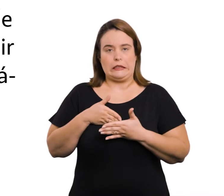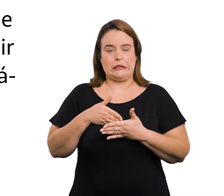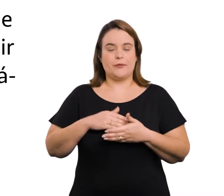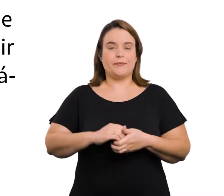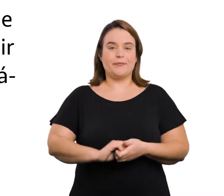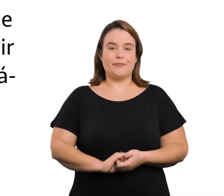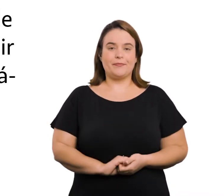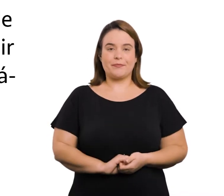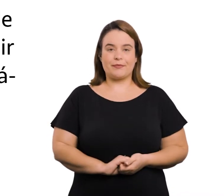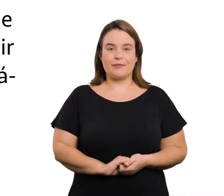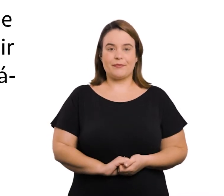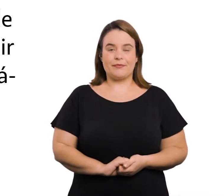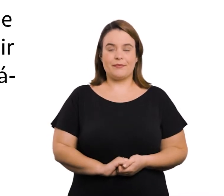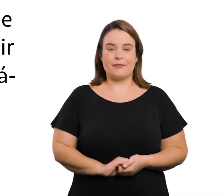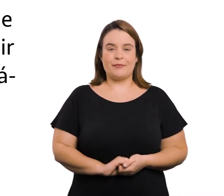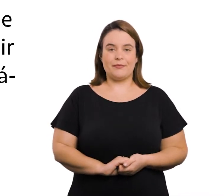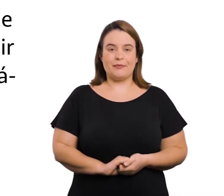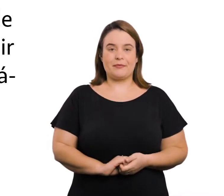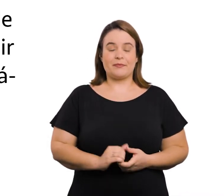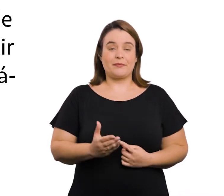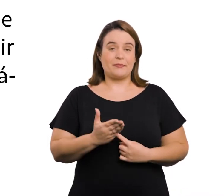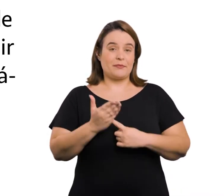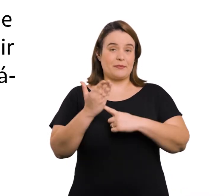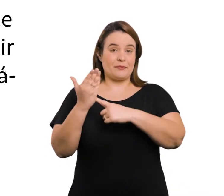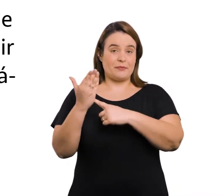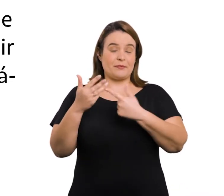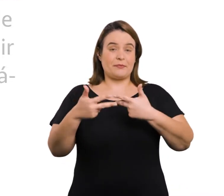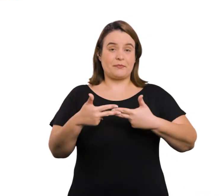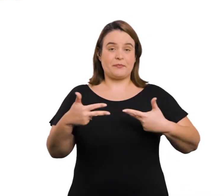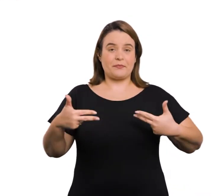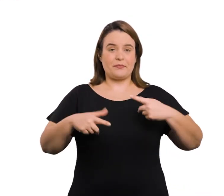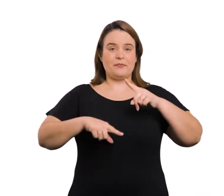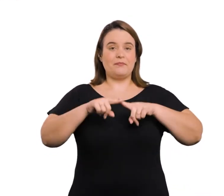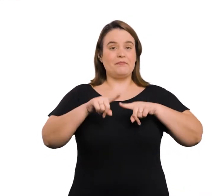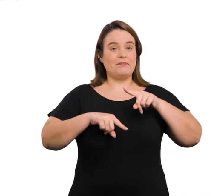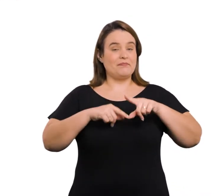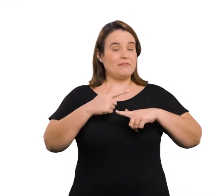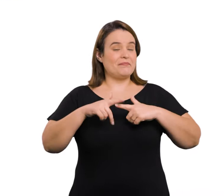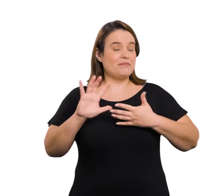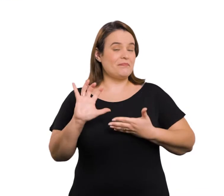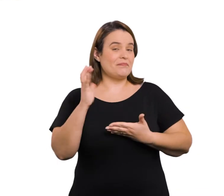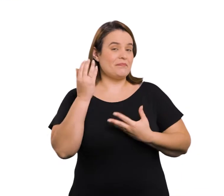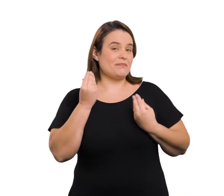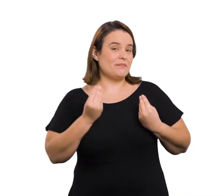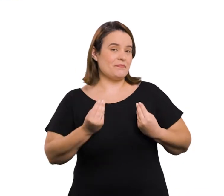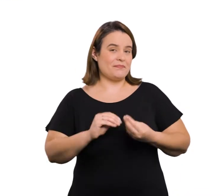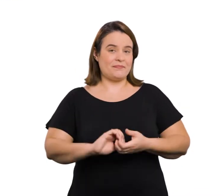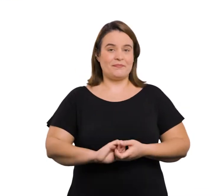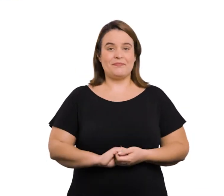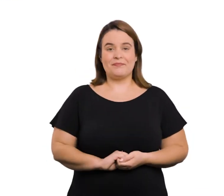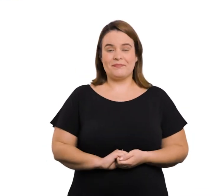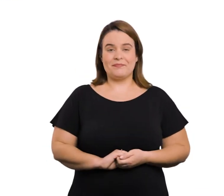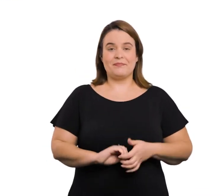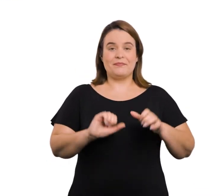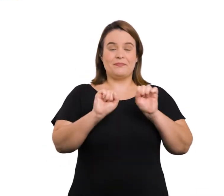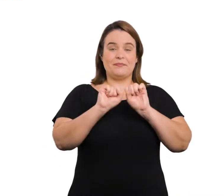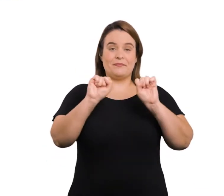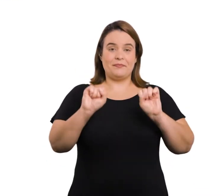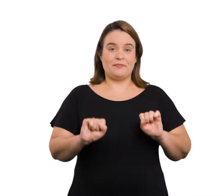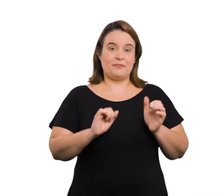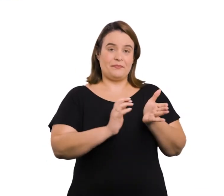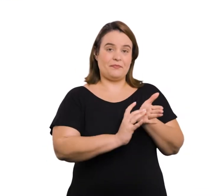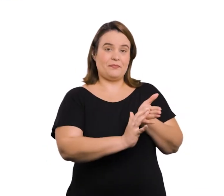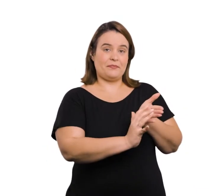não confundir e obstruir os caminhos sem alterá-los. Tecnologias, recursos, produtos e